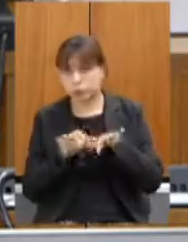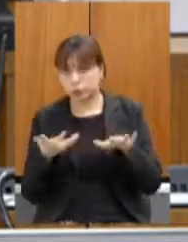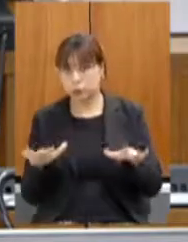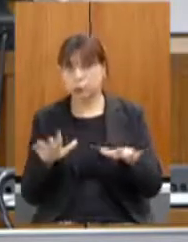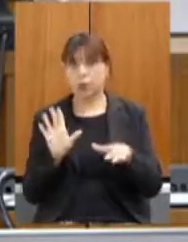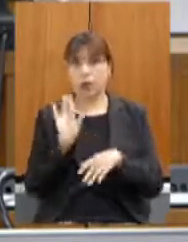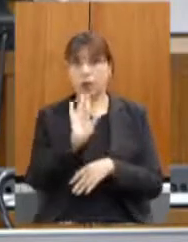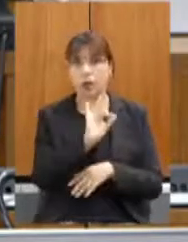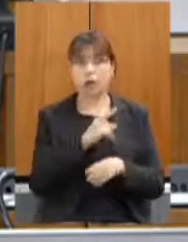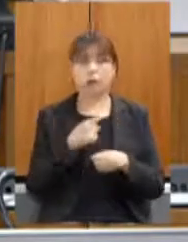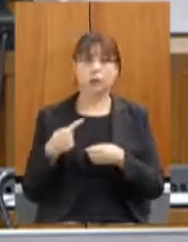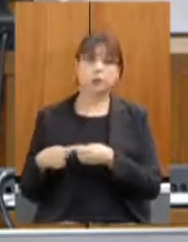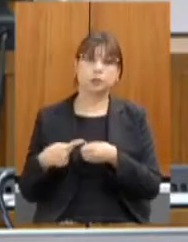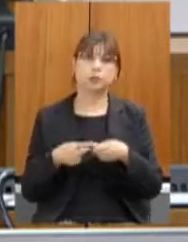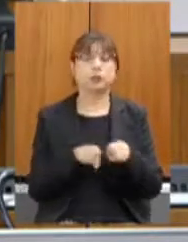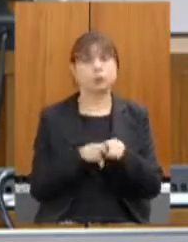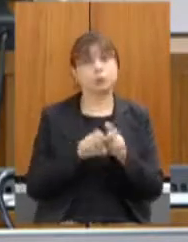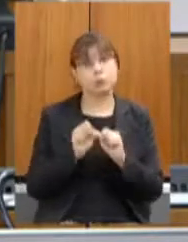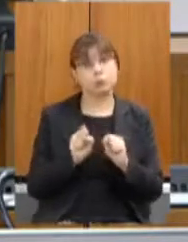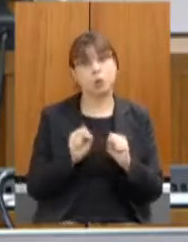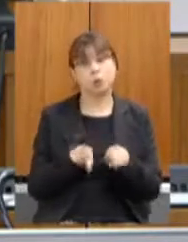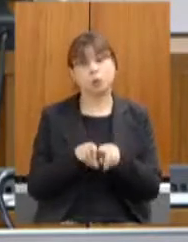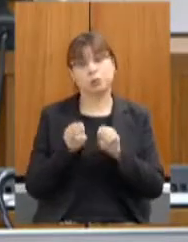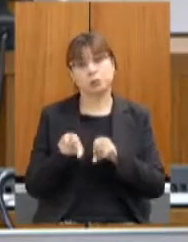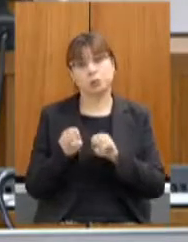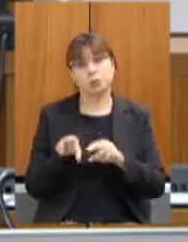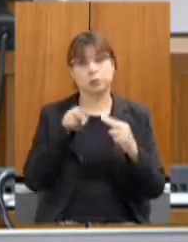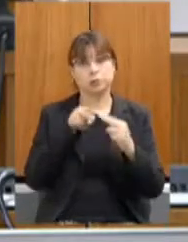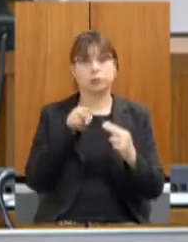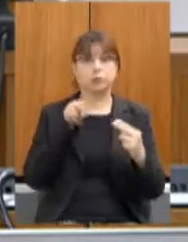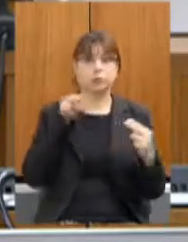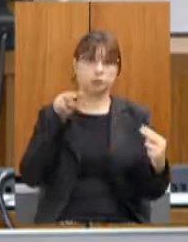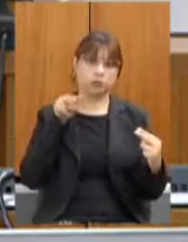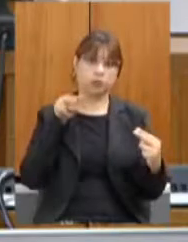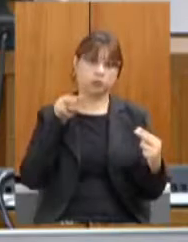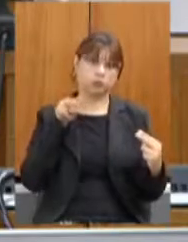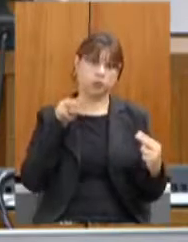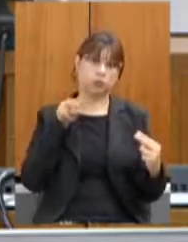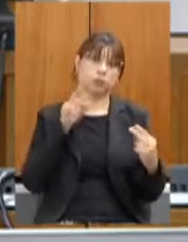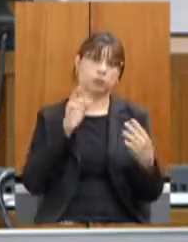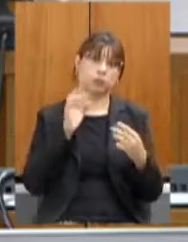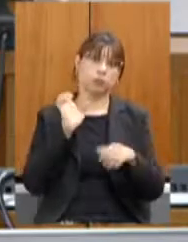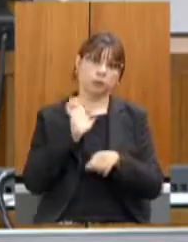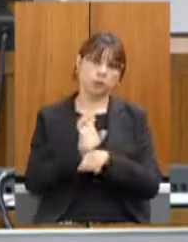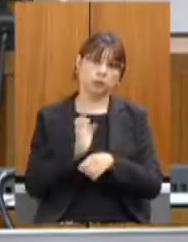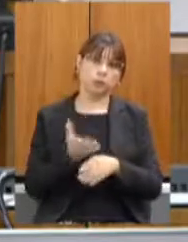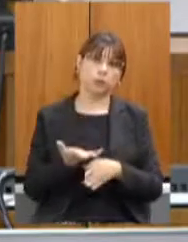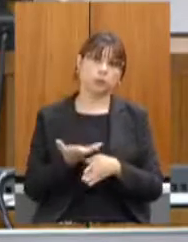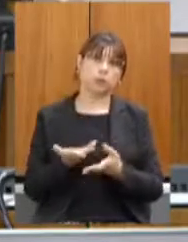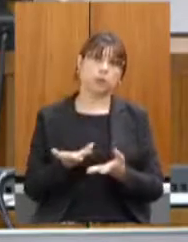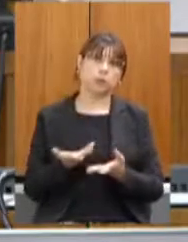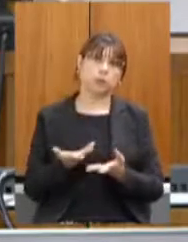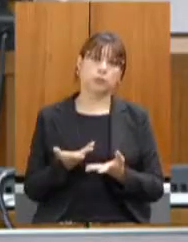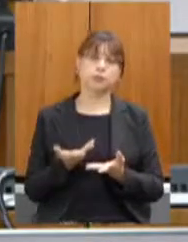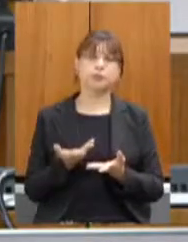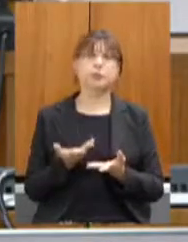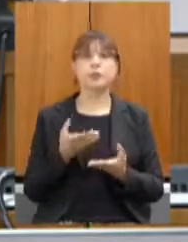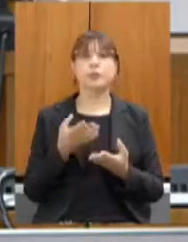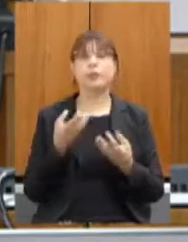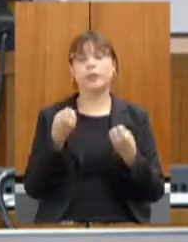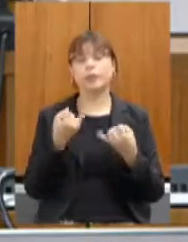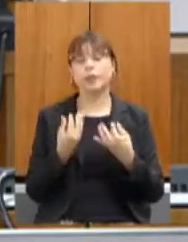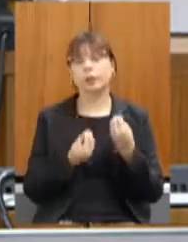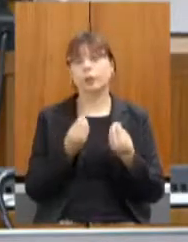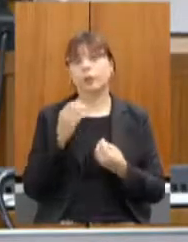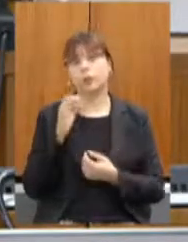disponível o ensino a distância na rede estadual é os pais da secagem parental definindo sobre o risco de